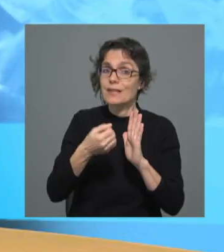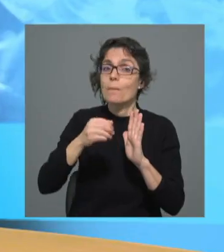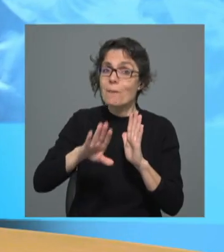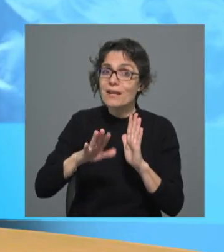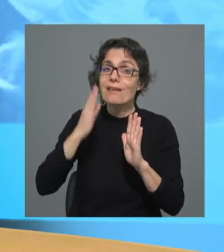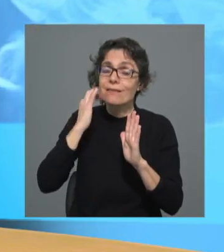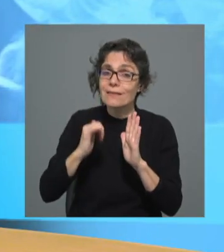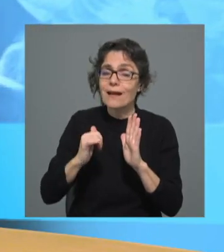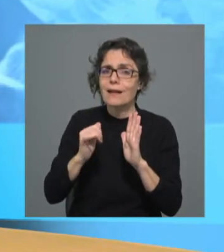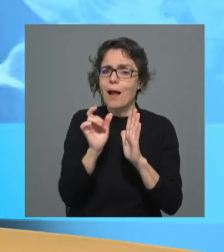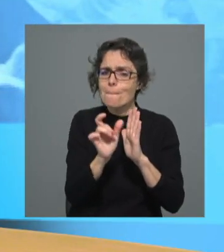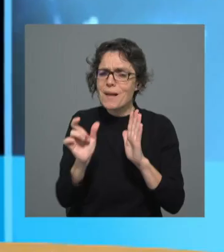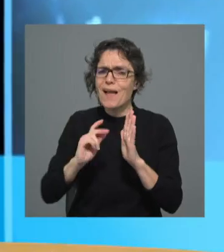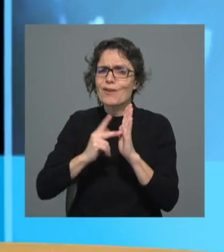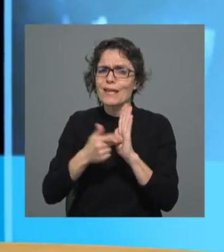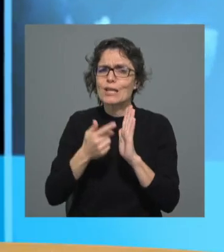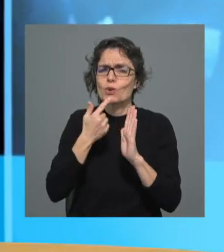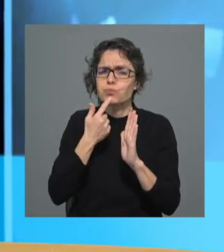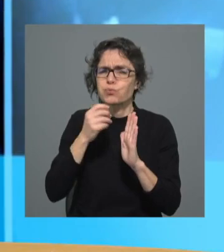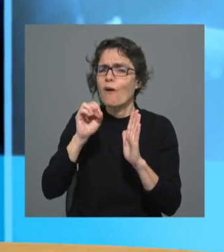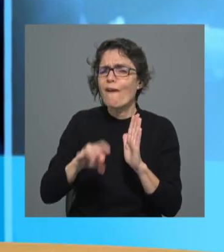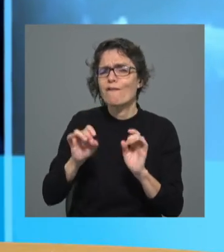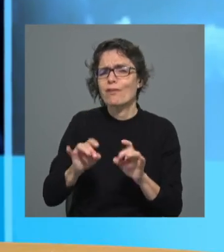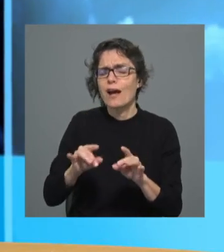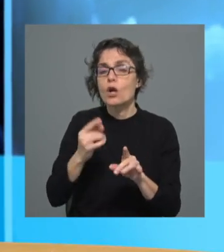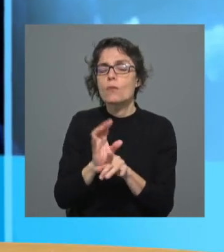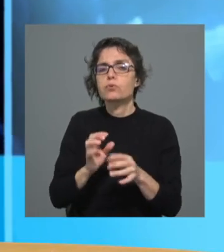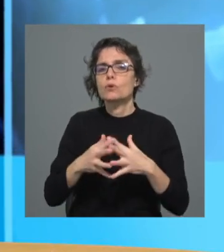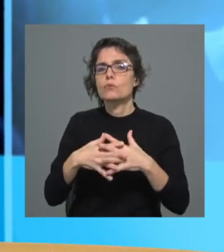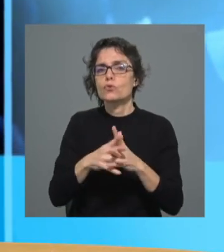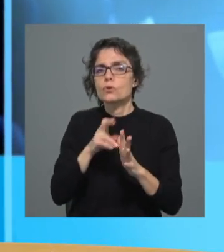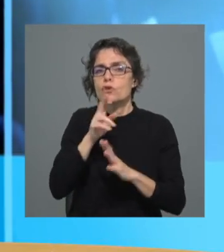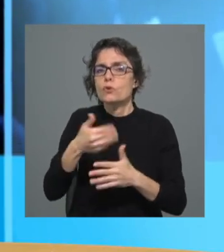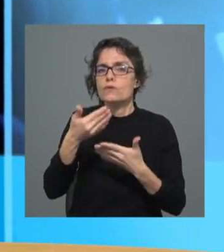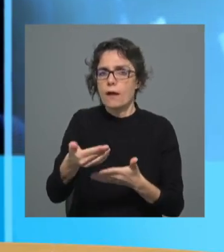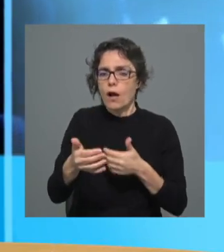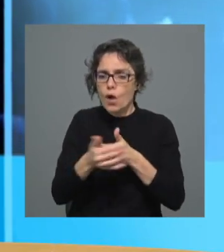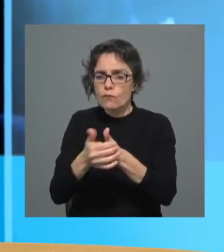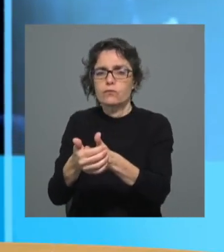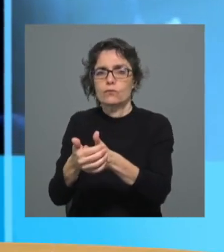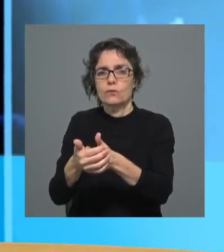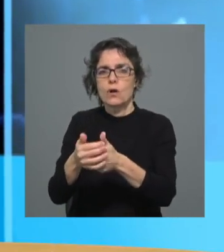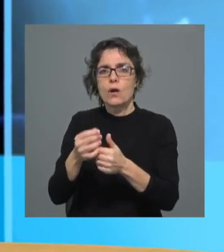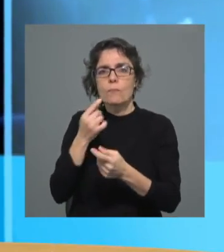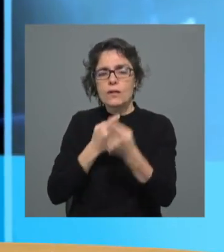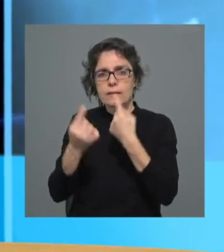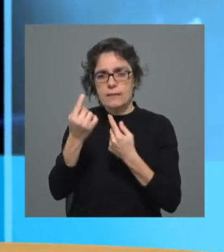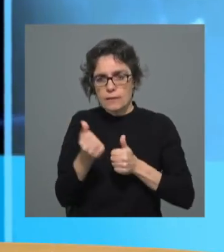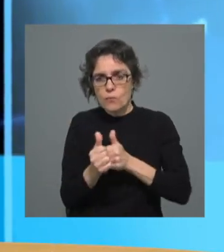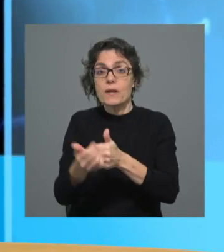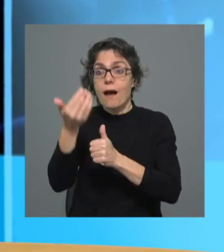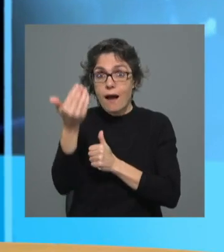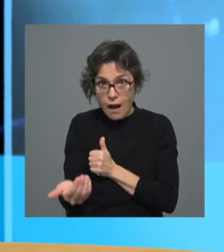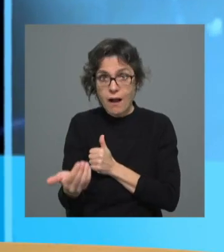muito importante que se comunique que existe uma estrutura de resposta, que existe um fluxo de tratamento das denúncias que chega ao Vaticano,